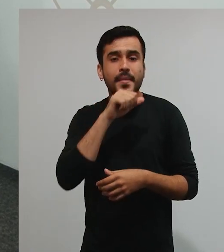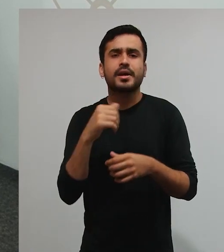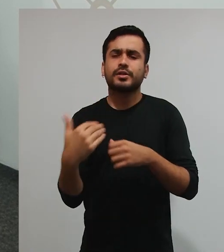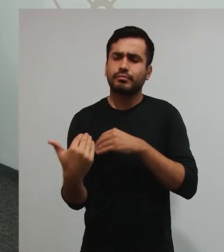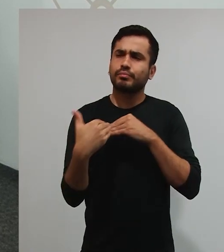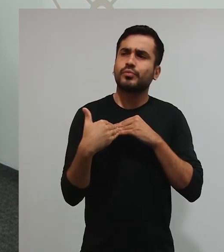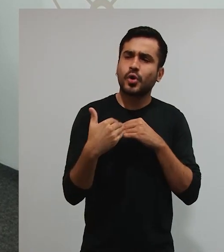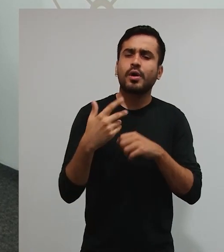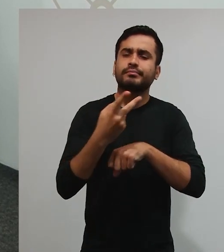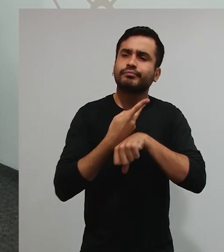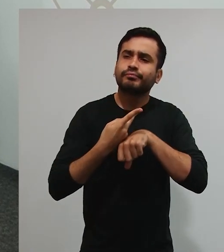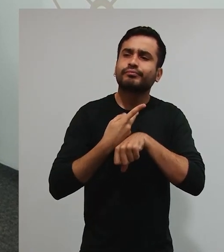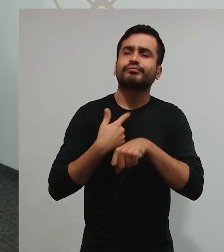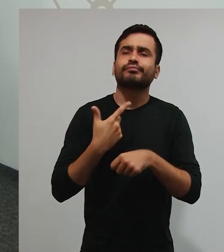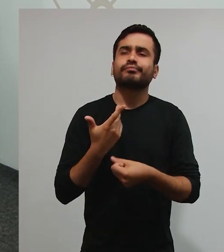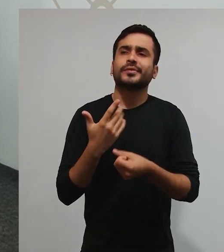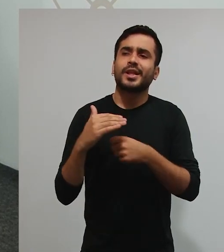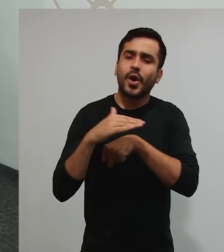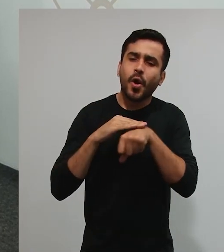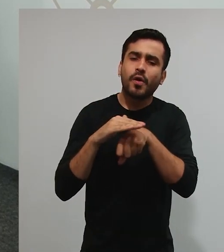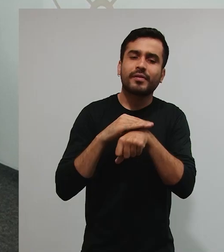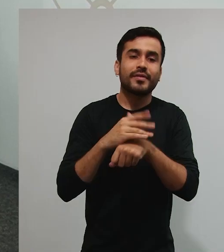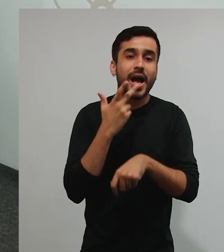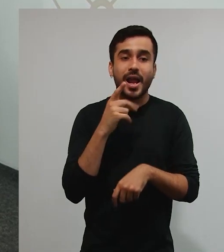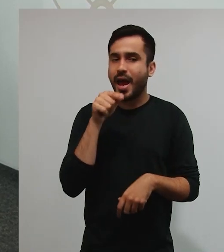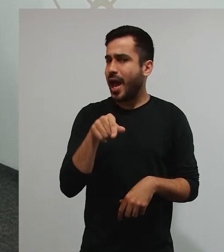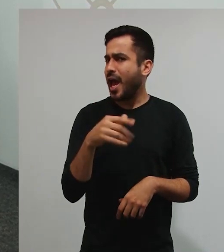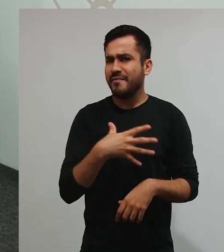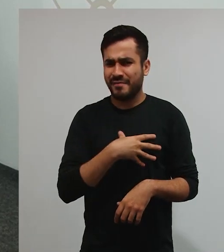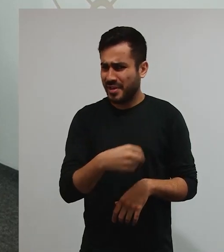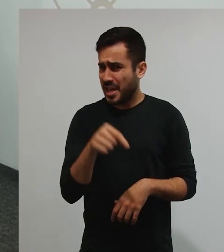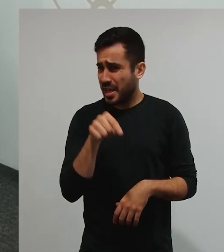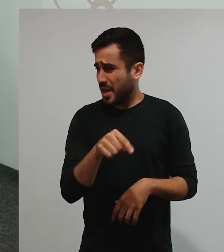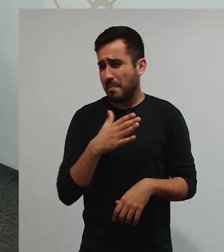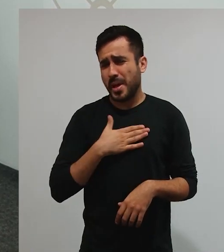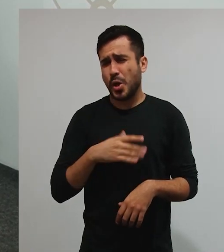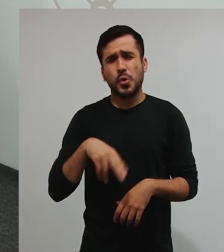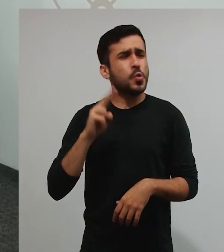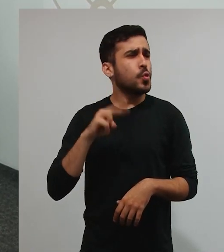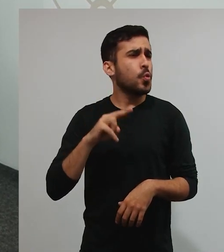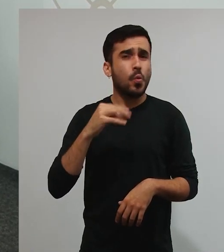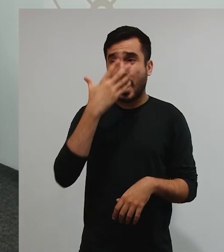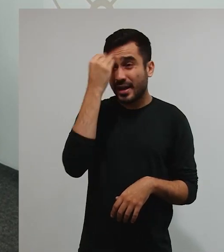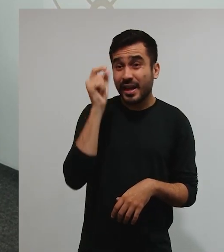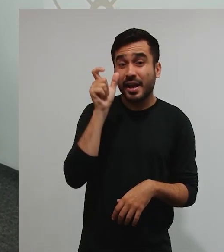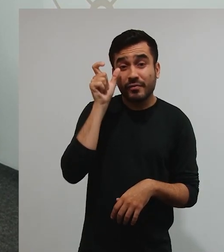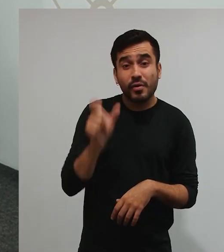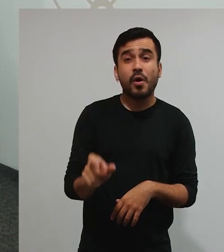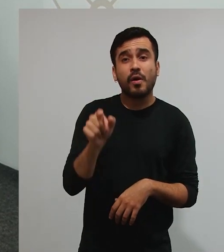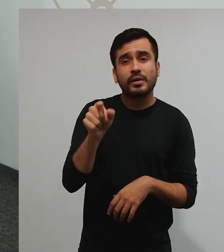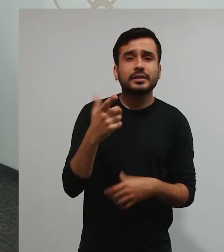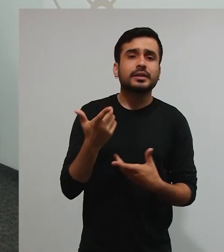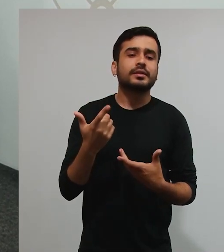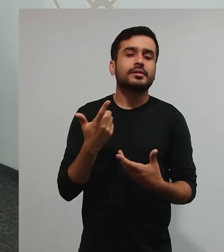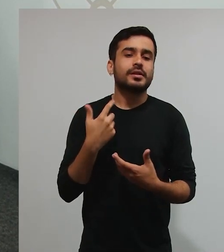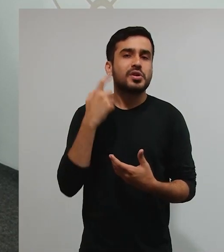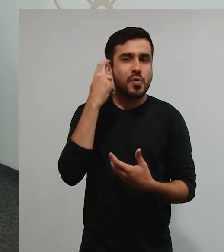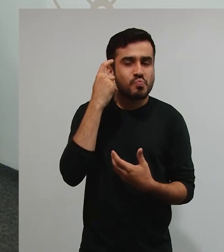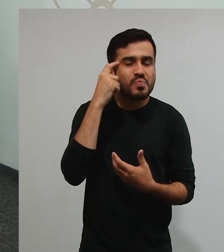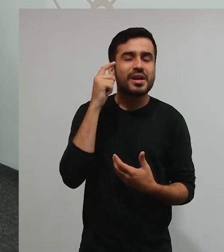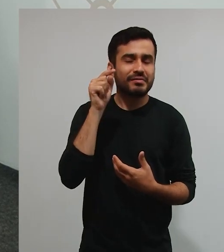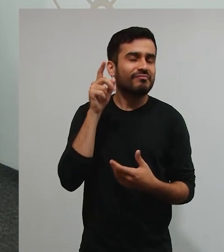realmente. Então, isso me marcou muito. As mães, até depois, quando as crianças né, já